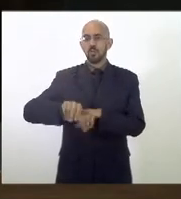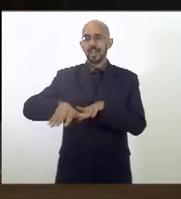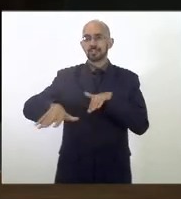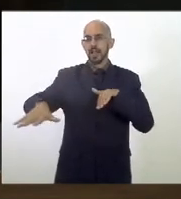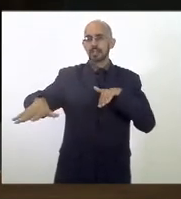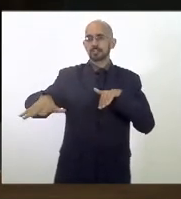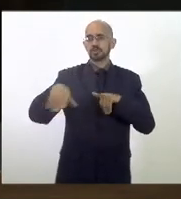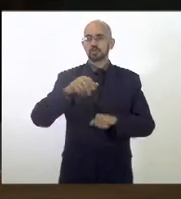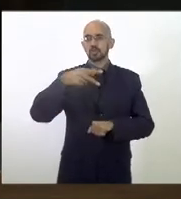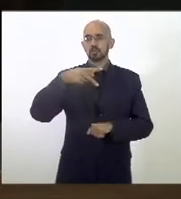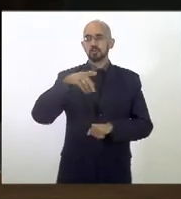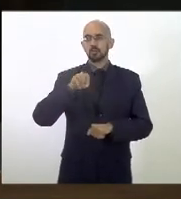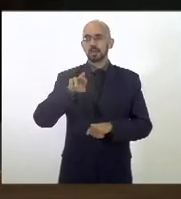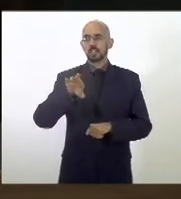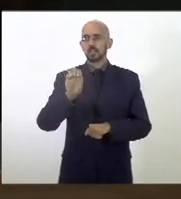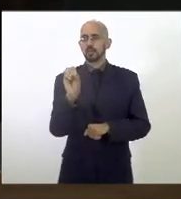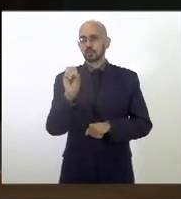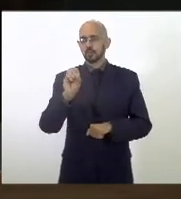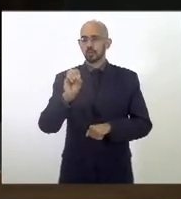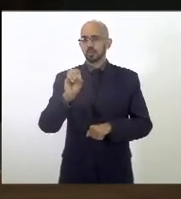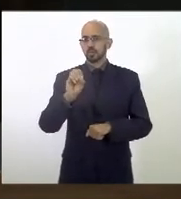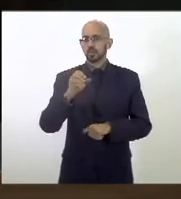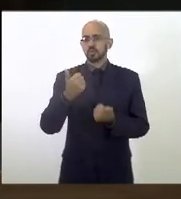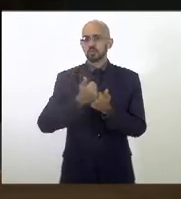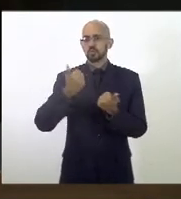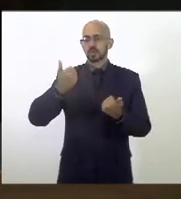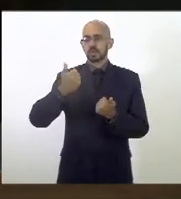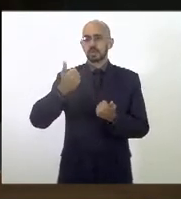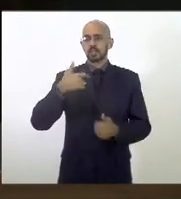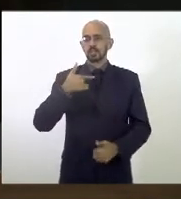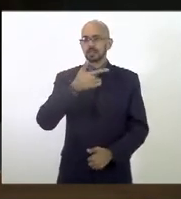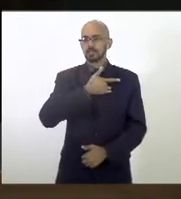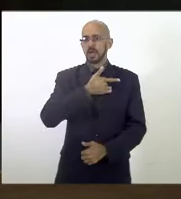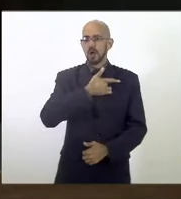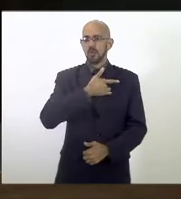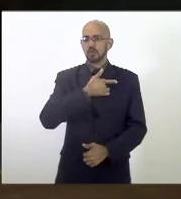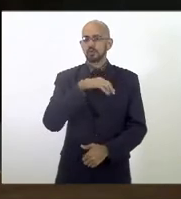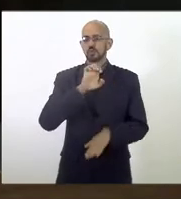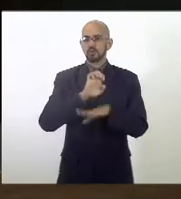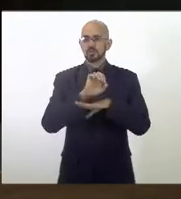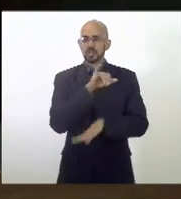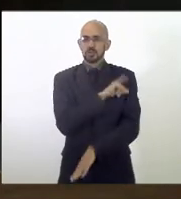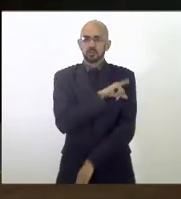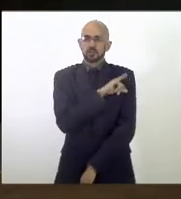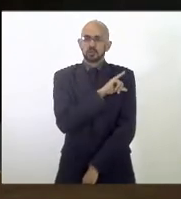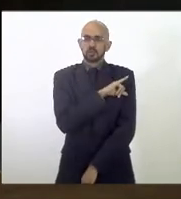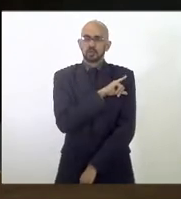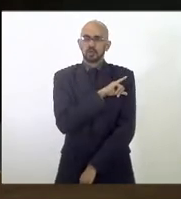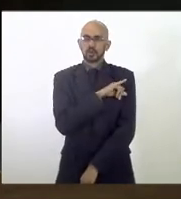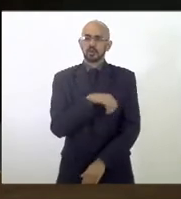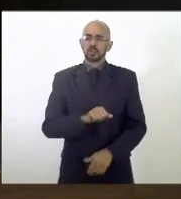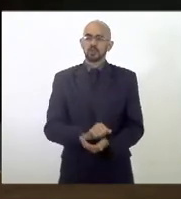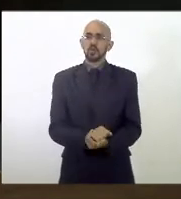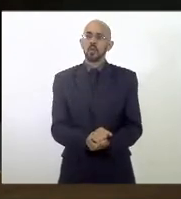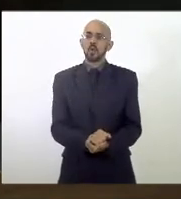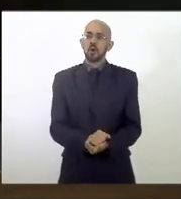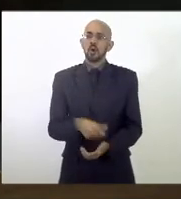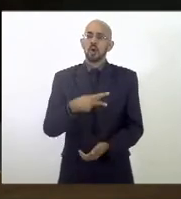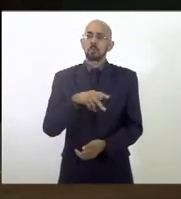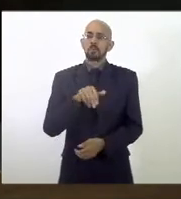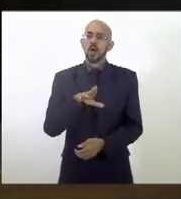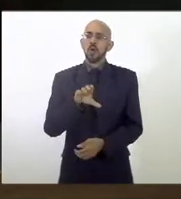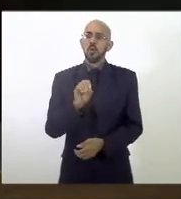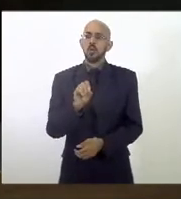Geraldo Pinheiro, Superintendente da Saúde do Estado no Rio de Janeiro. Coronel Paulo Almeida, Relações